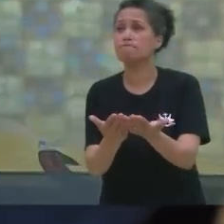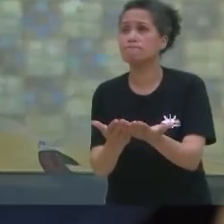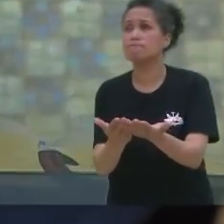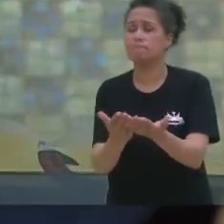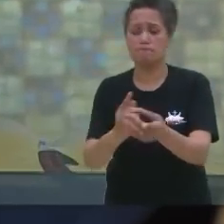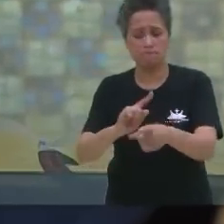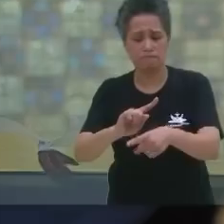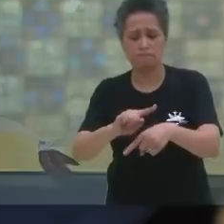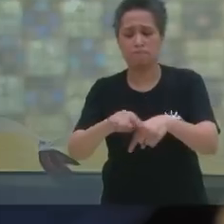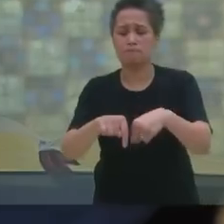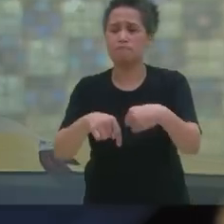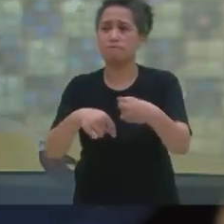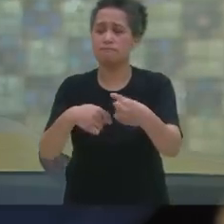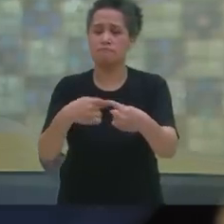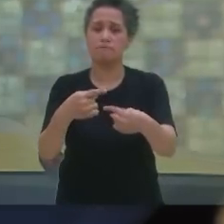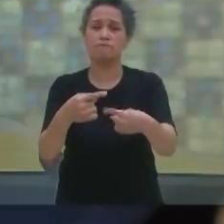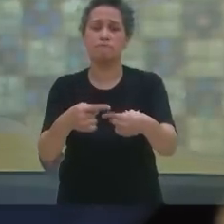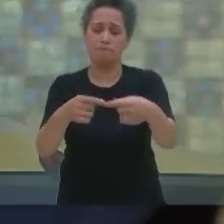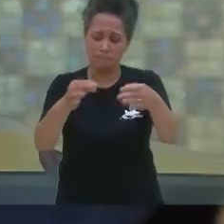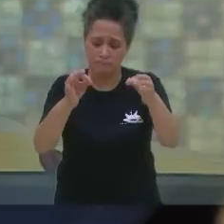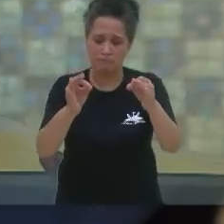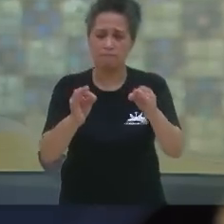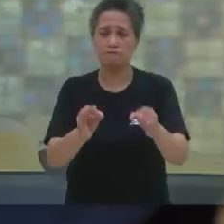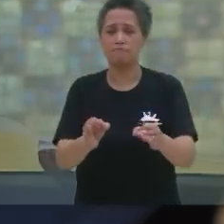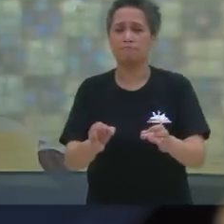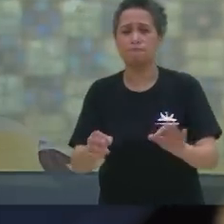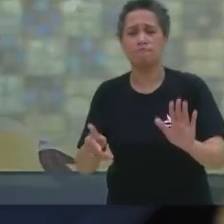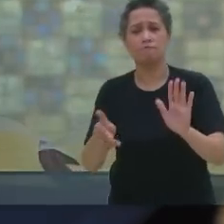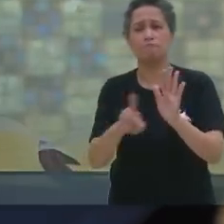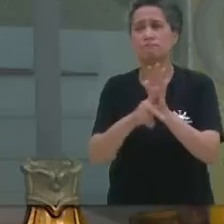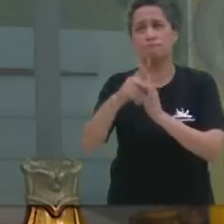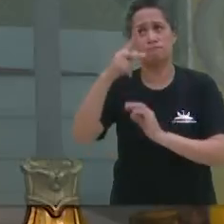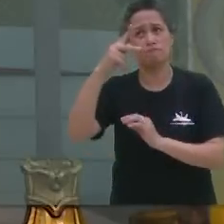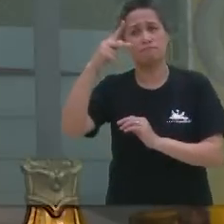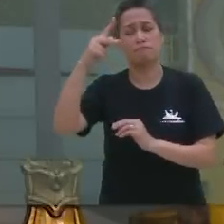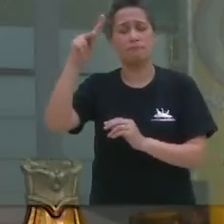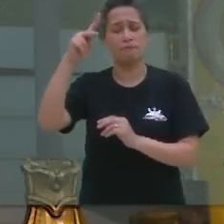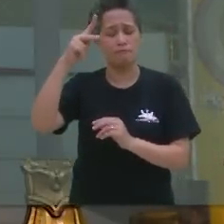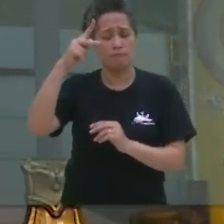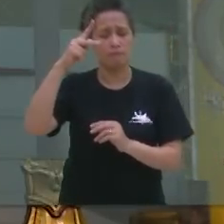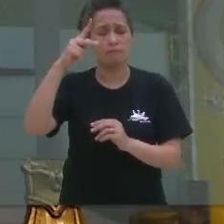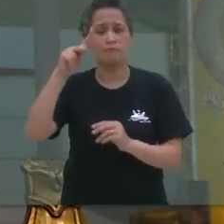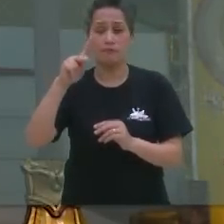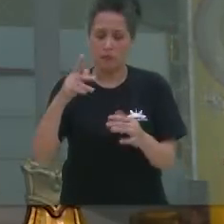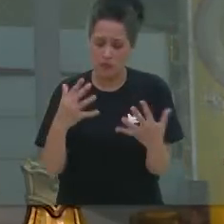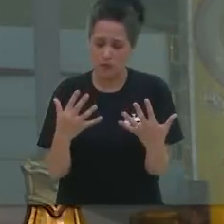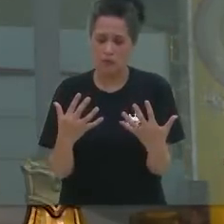seta, o teu próprio ser.